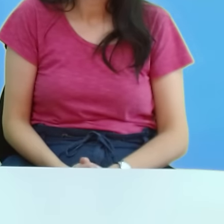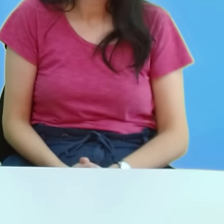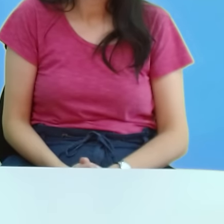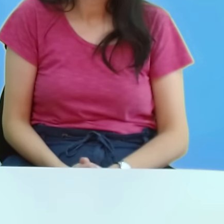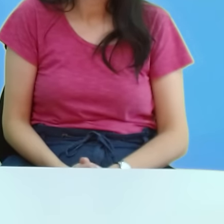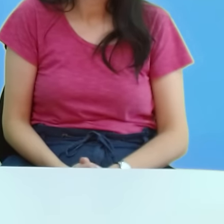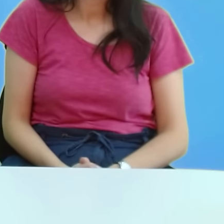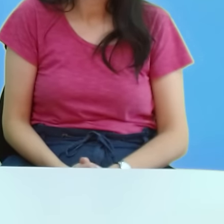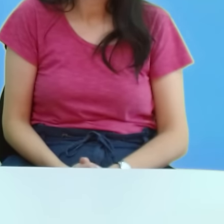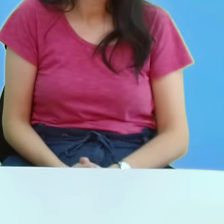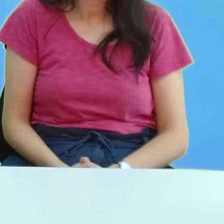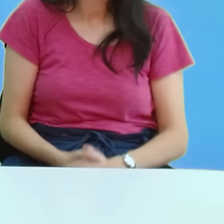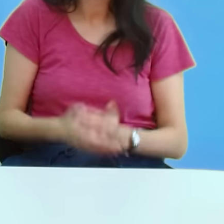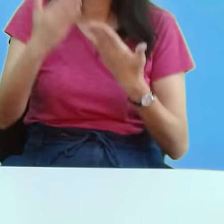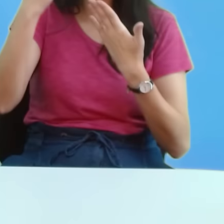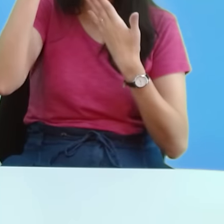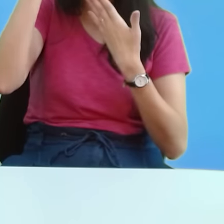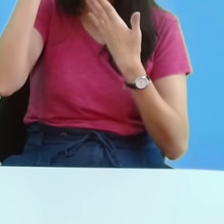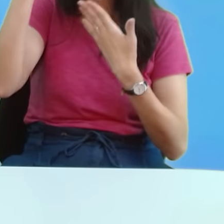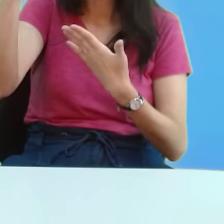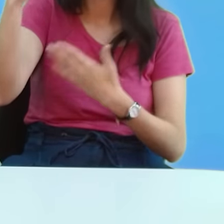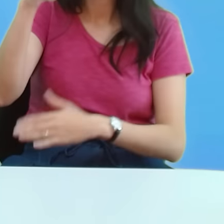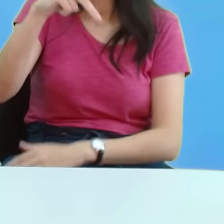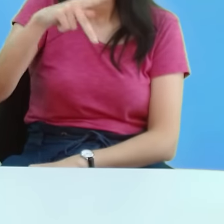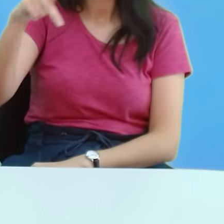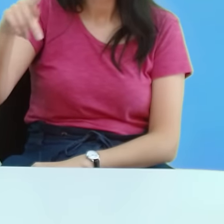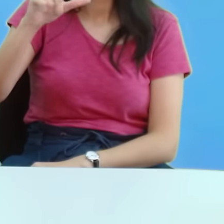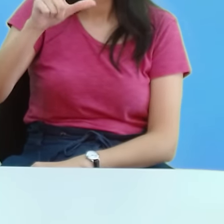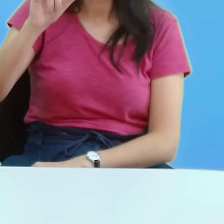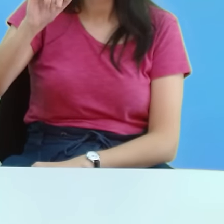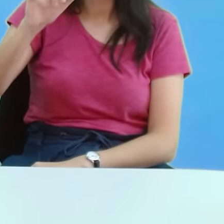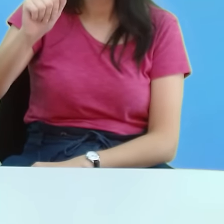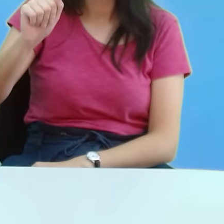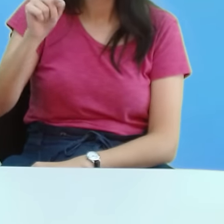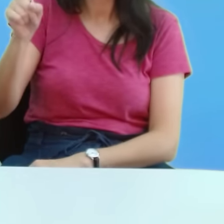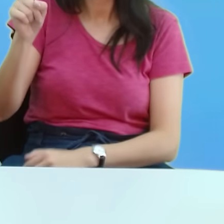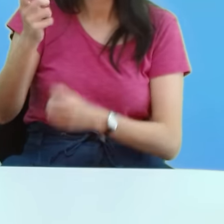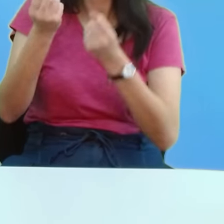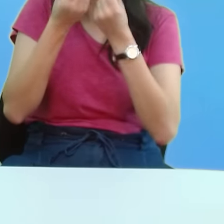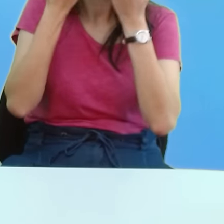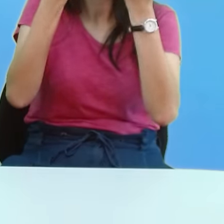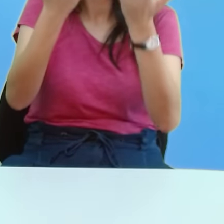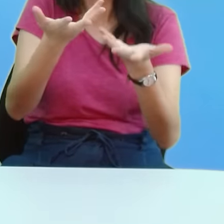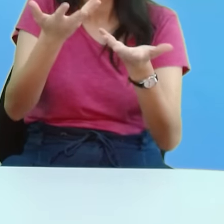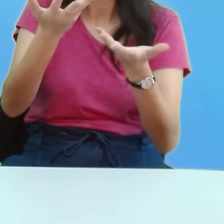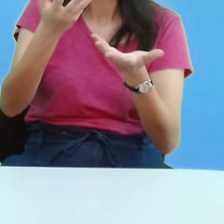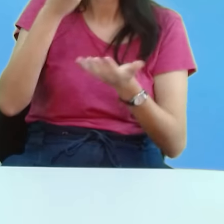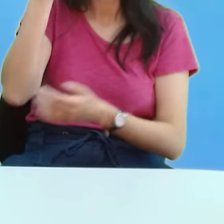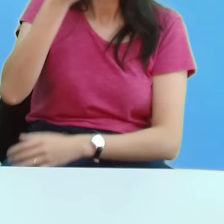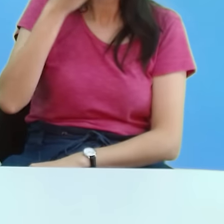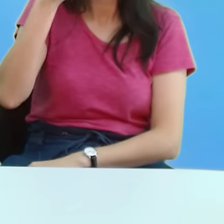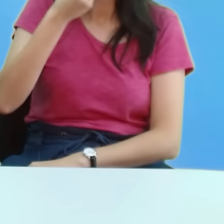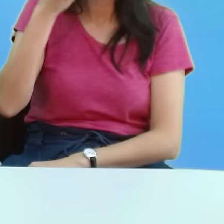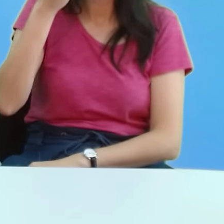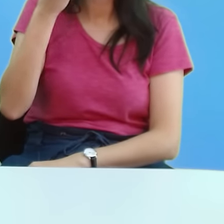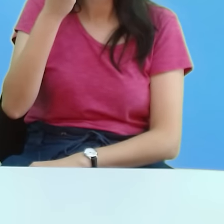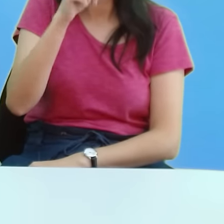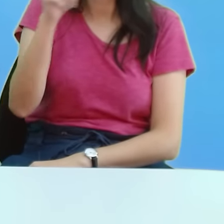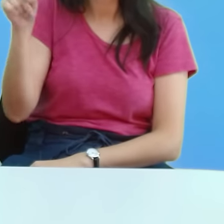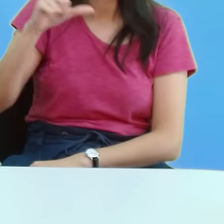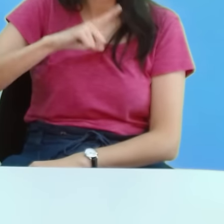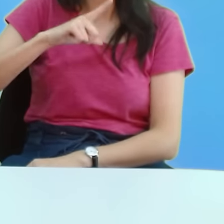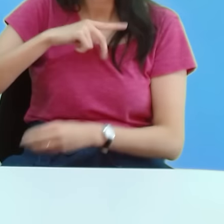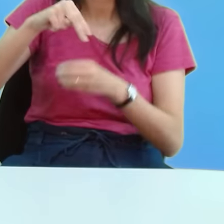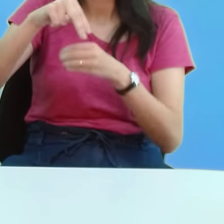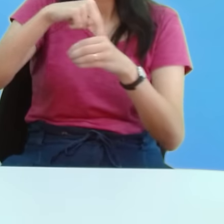Obrigada. Obrigada, professora Lia, por compartilhar, né, essa experiência que vocês têm no Núcleo